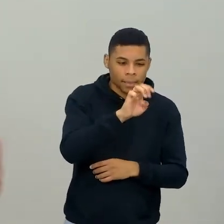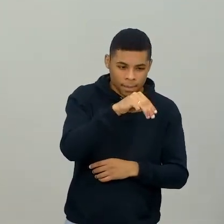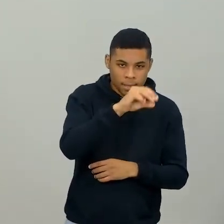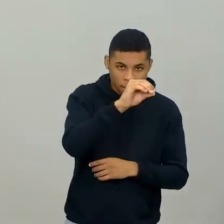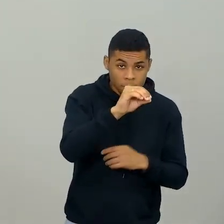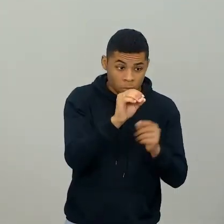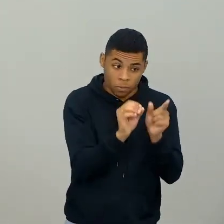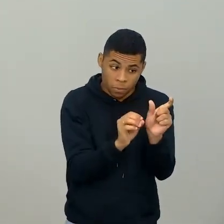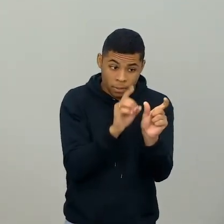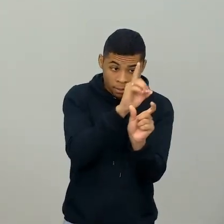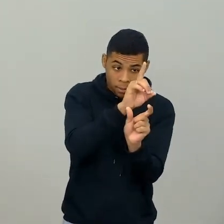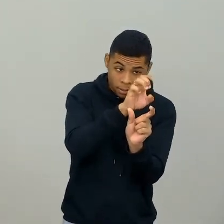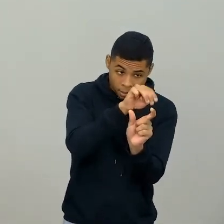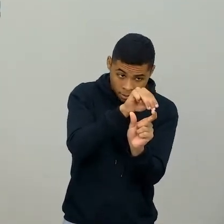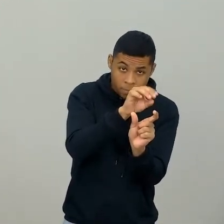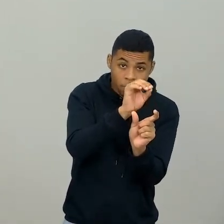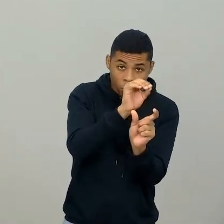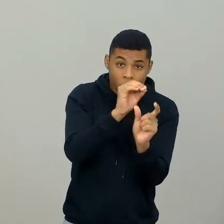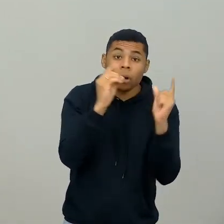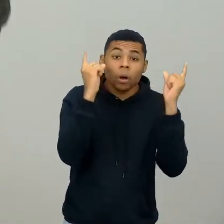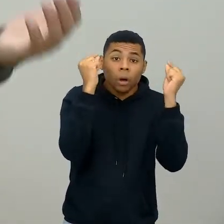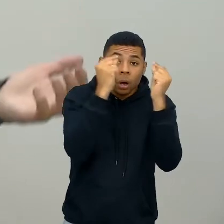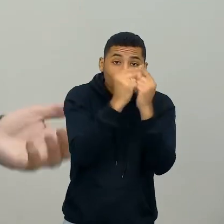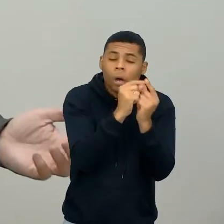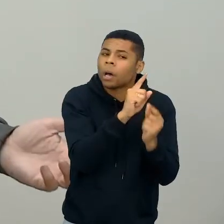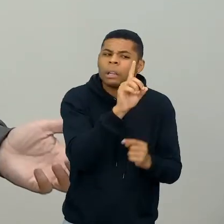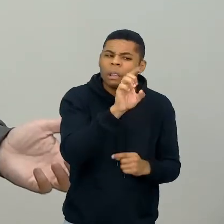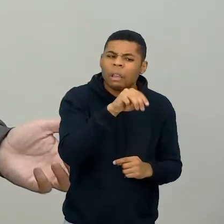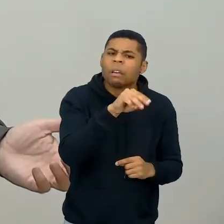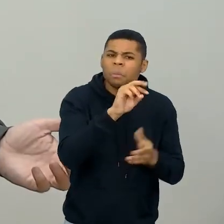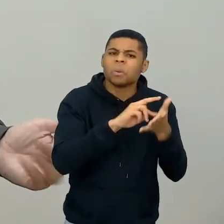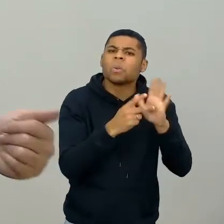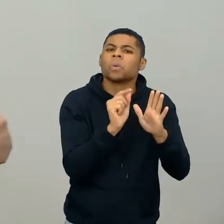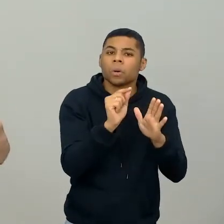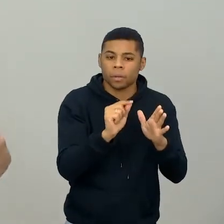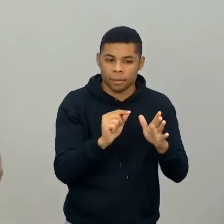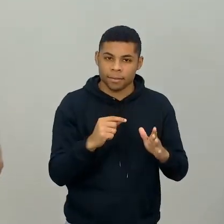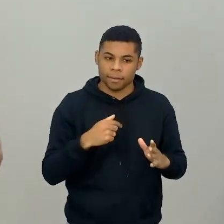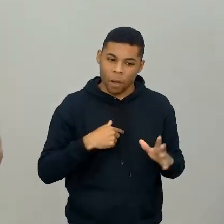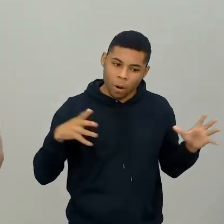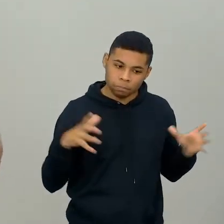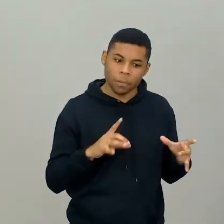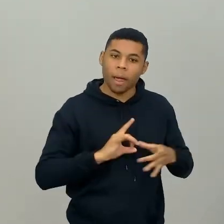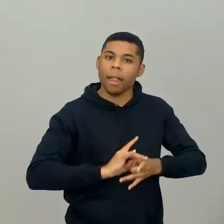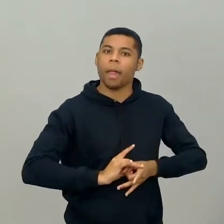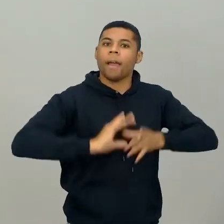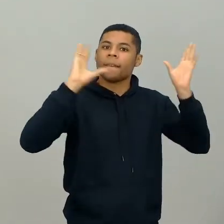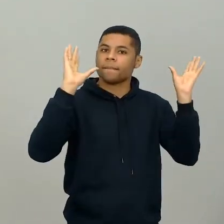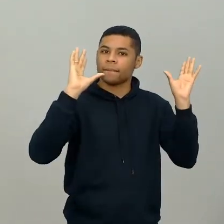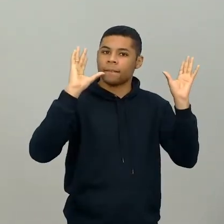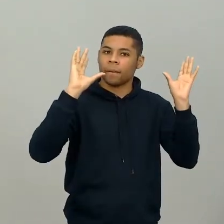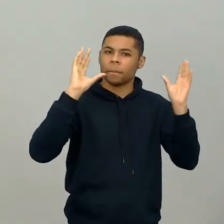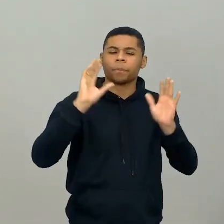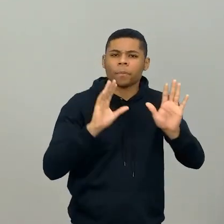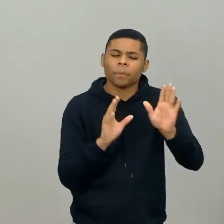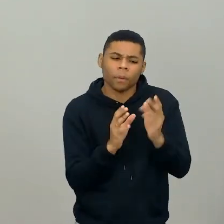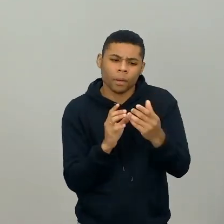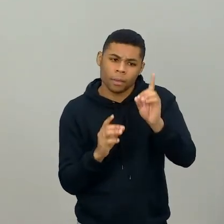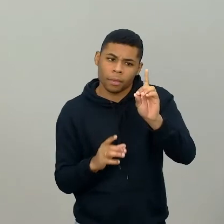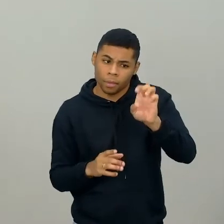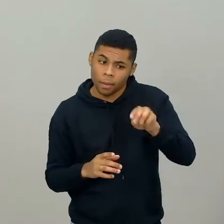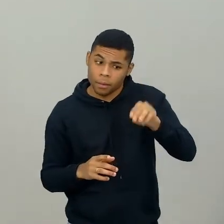para você que o primeiro sinal de democracia surgiu na Grécia Antiga? Inclusive, ela é uma